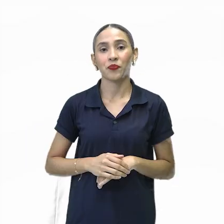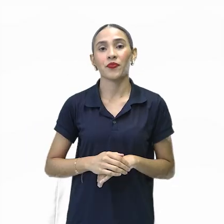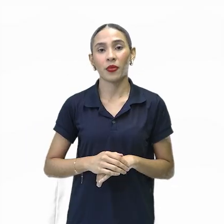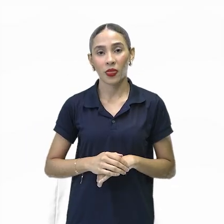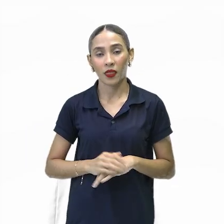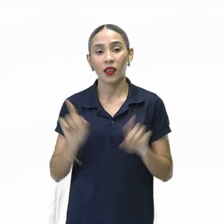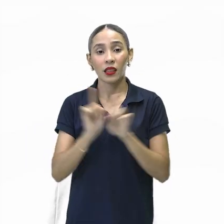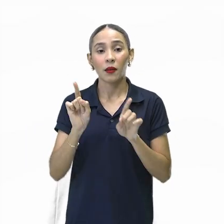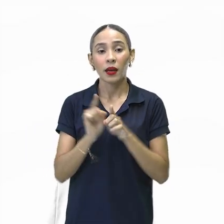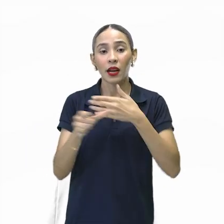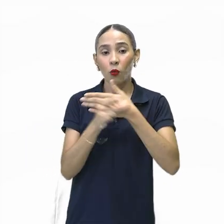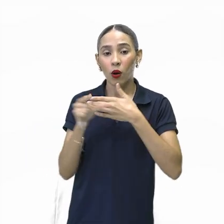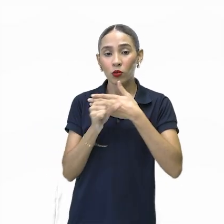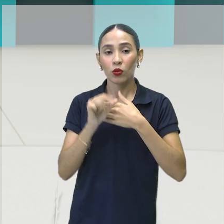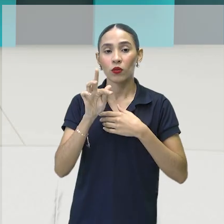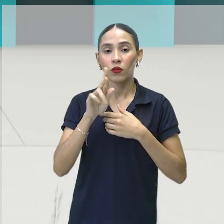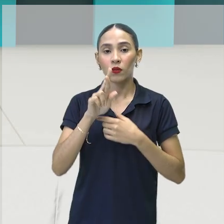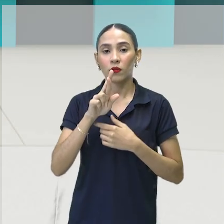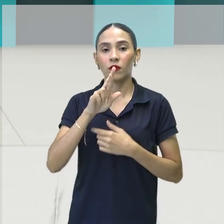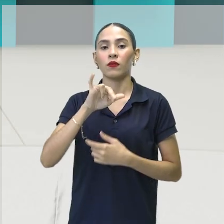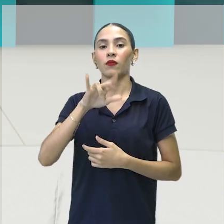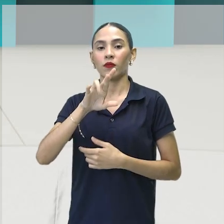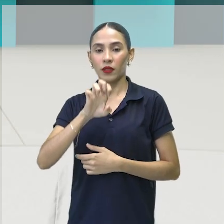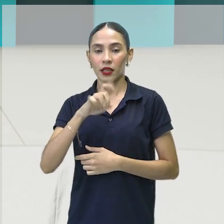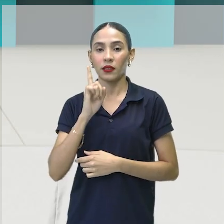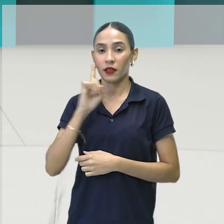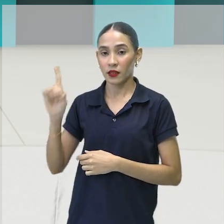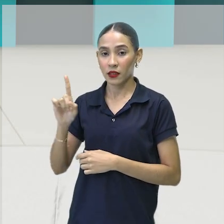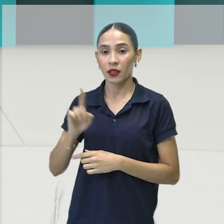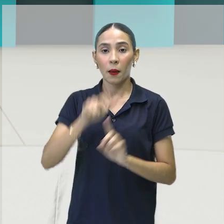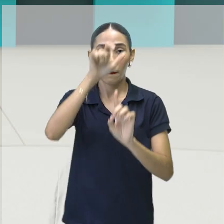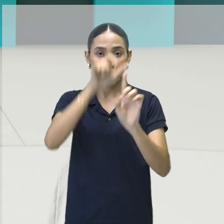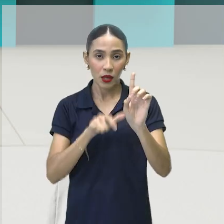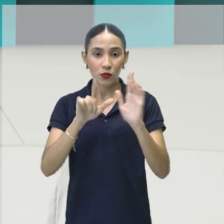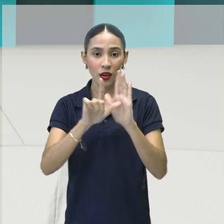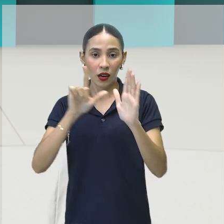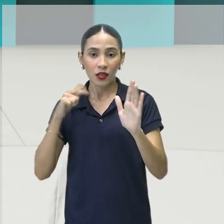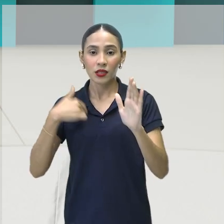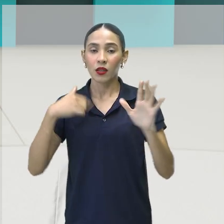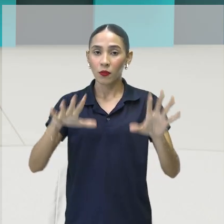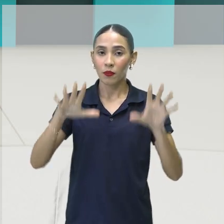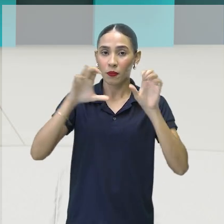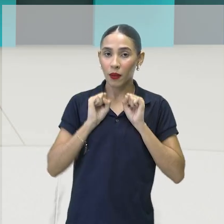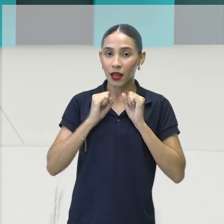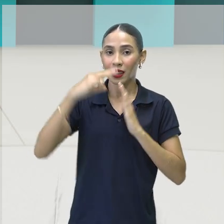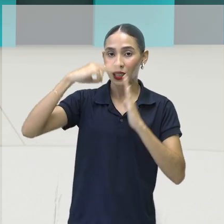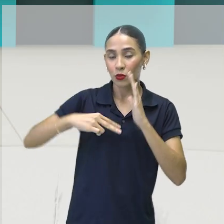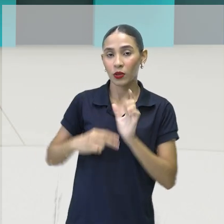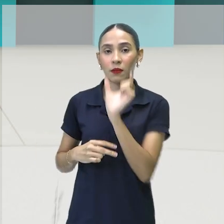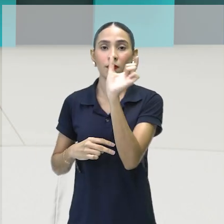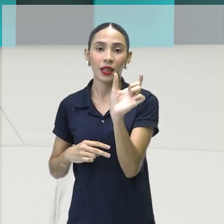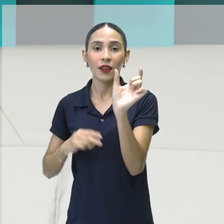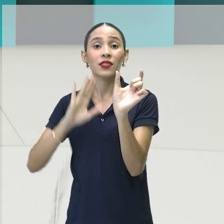assim, Freire nos traz, olha só, que esse indivíduo, antes de adquirir a leitura da